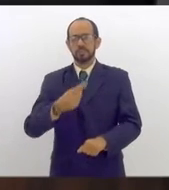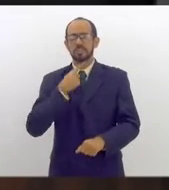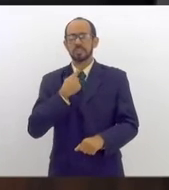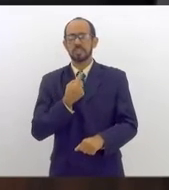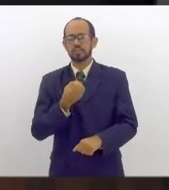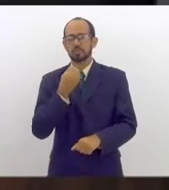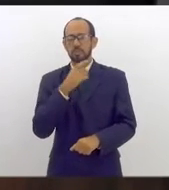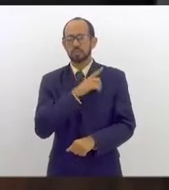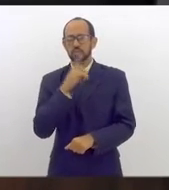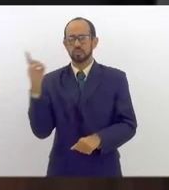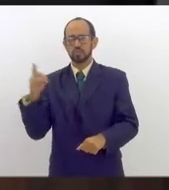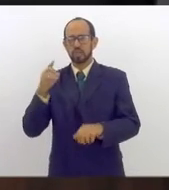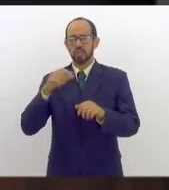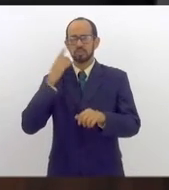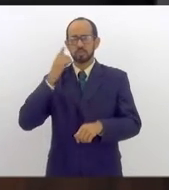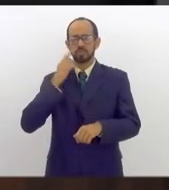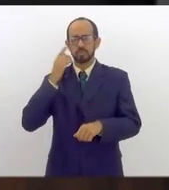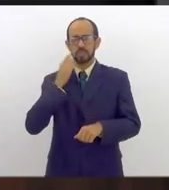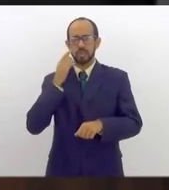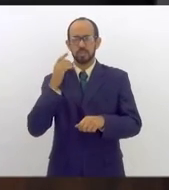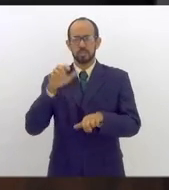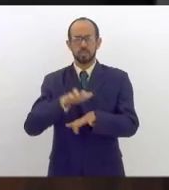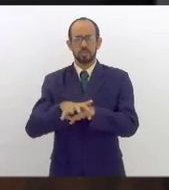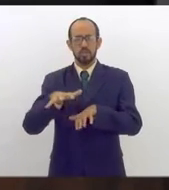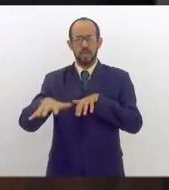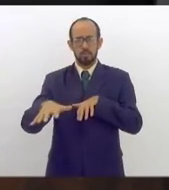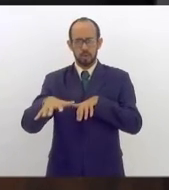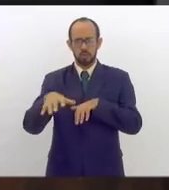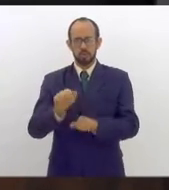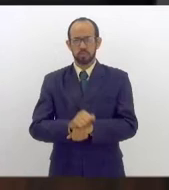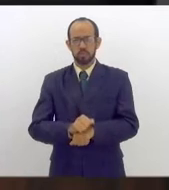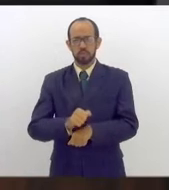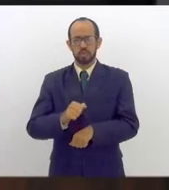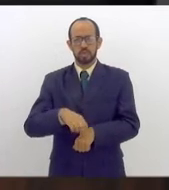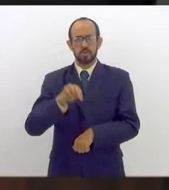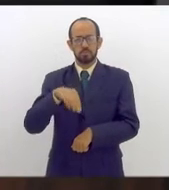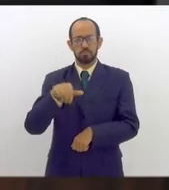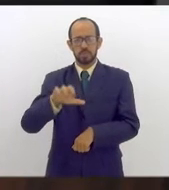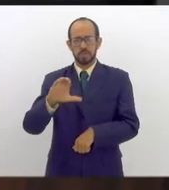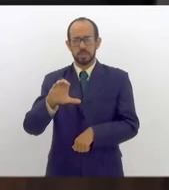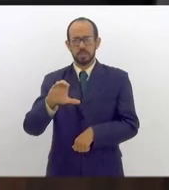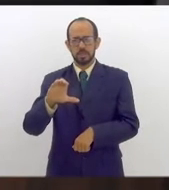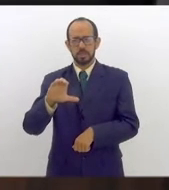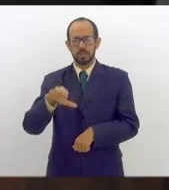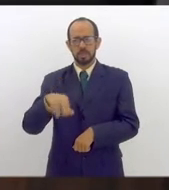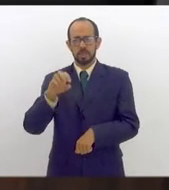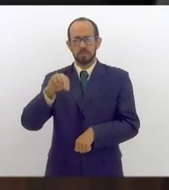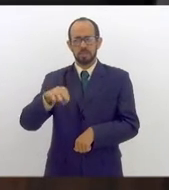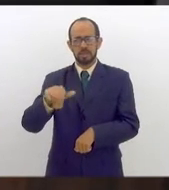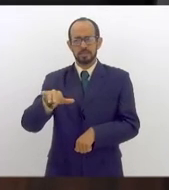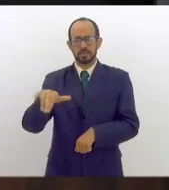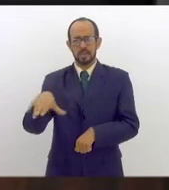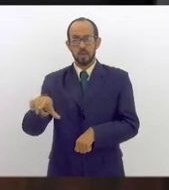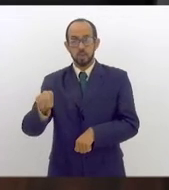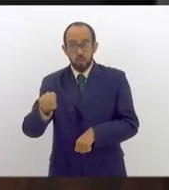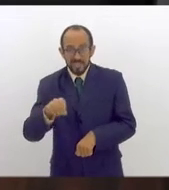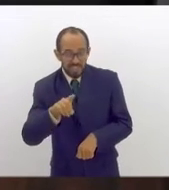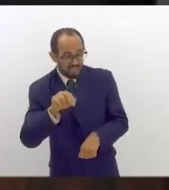dia aí aos os nobres deputados que estão online. Deputado Carlos Mink, Marcelo Dino está